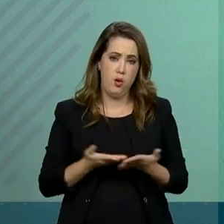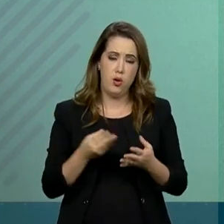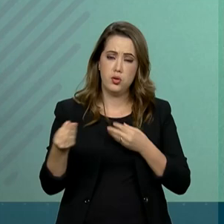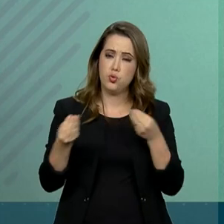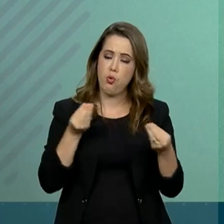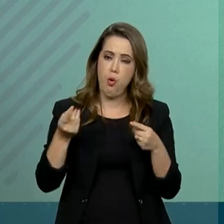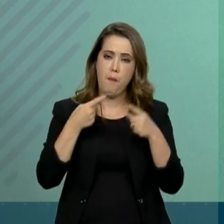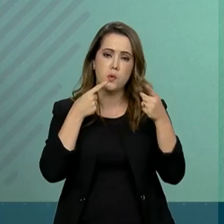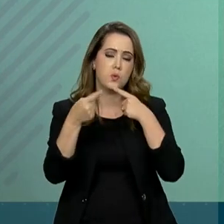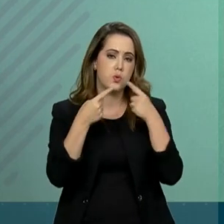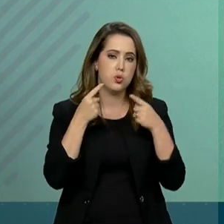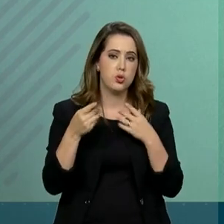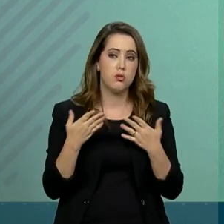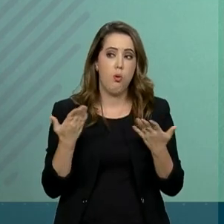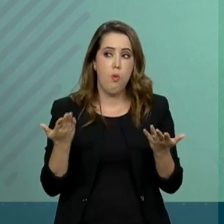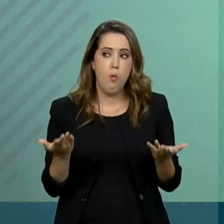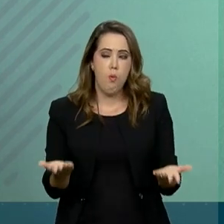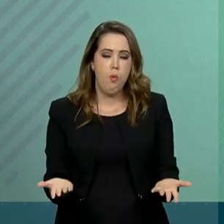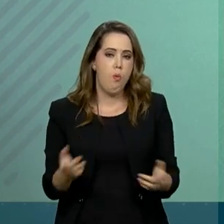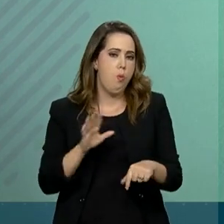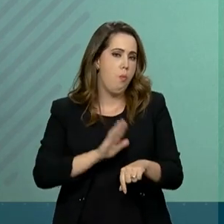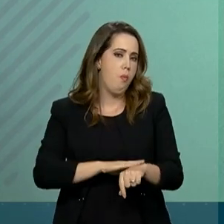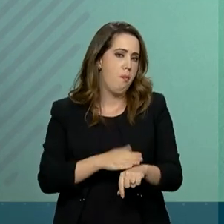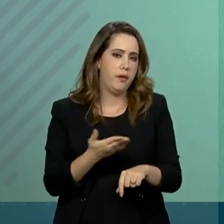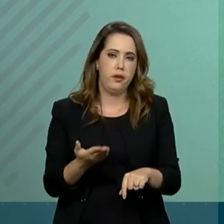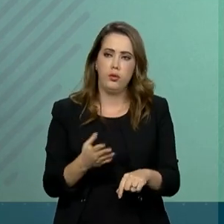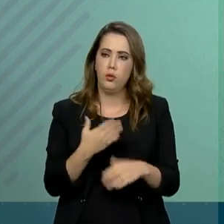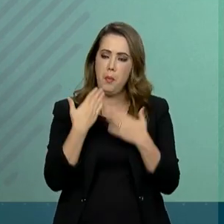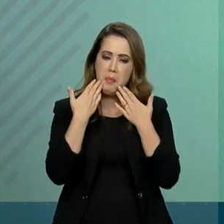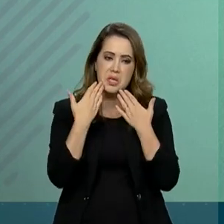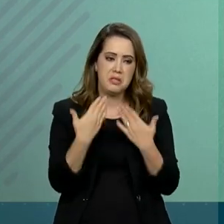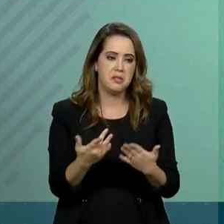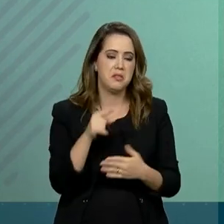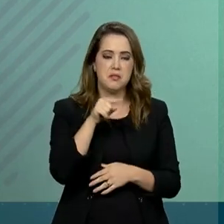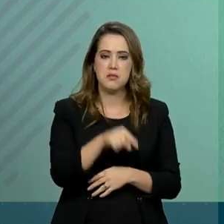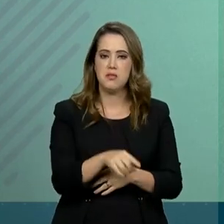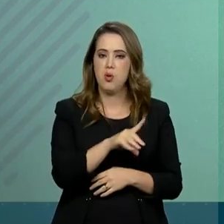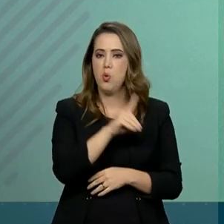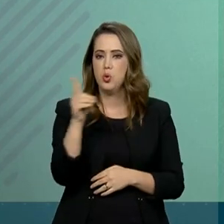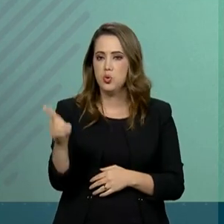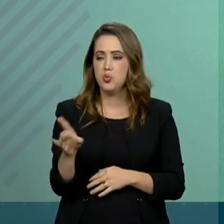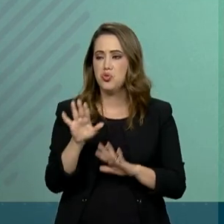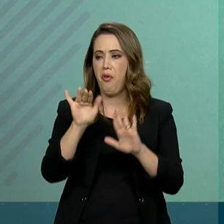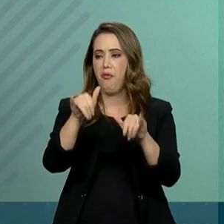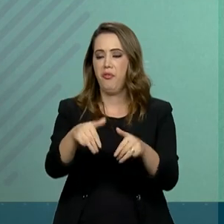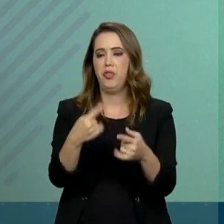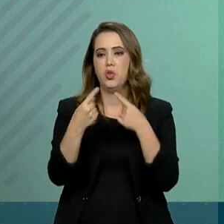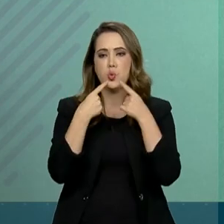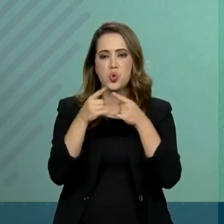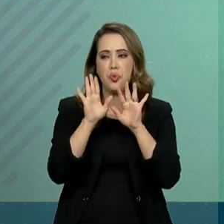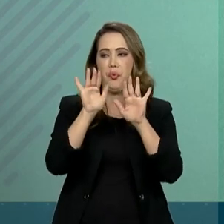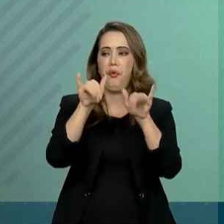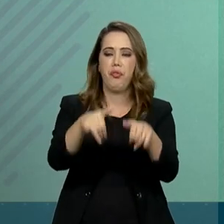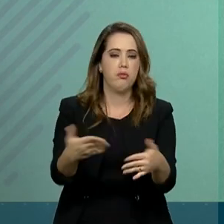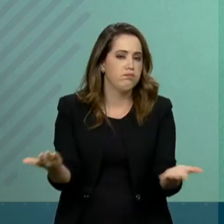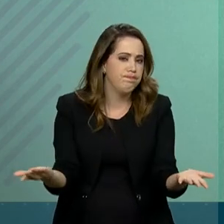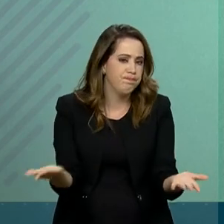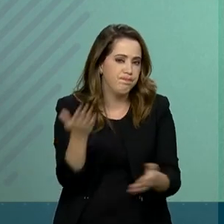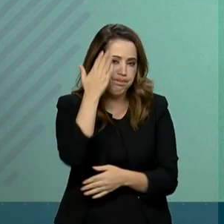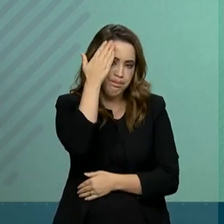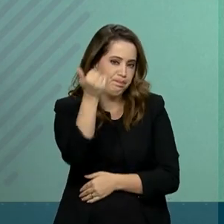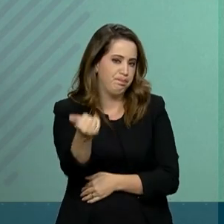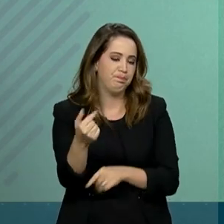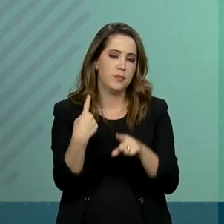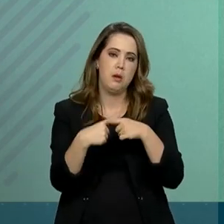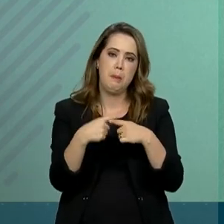discutido e quando essa discussão ou a conclusão desta discussão estará à disposição do congresso para análise não